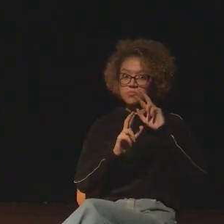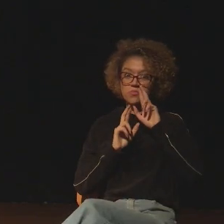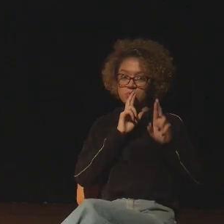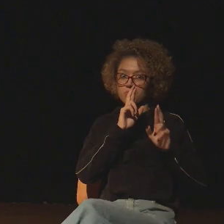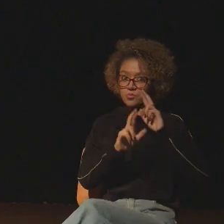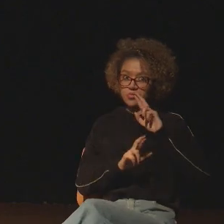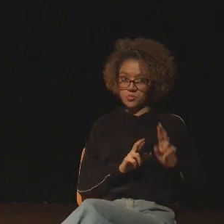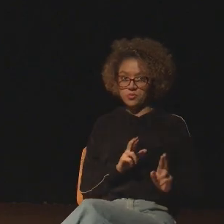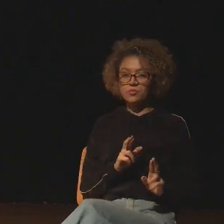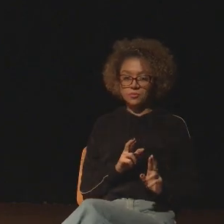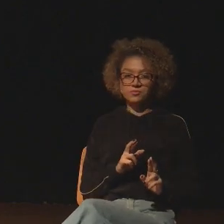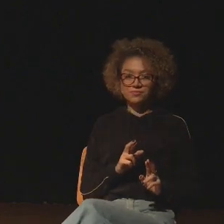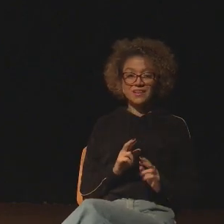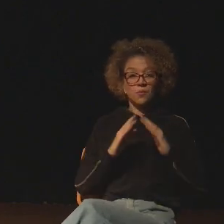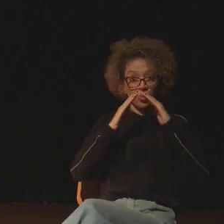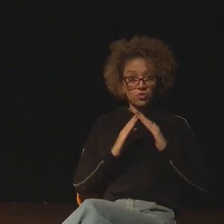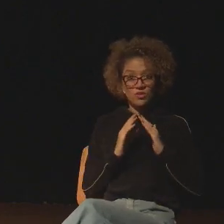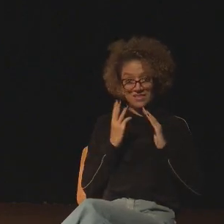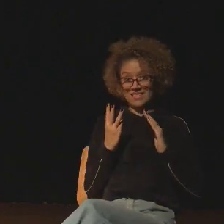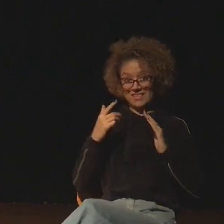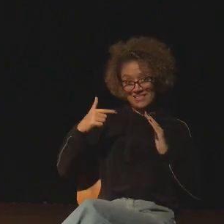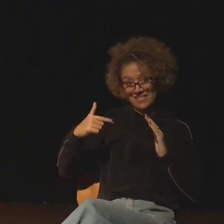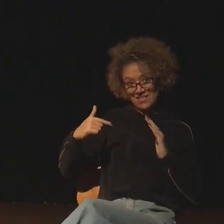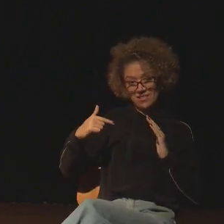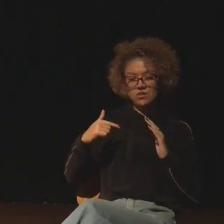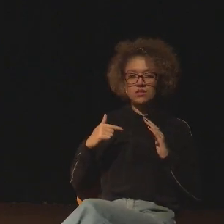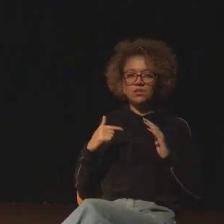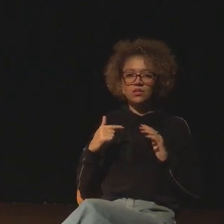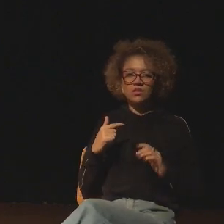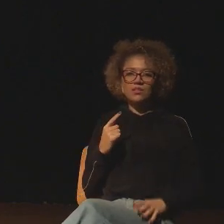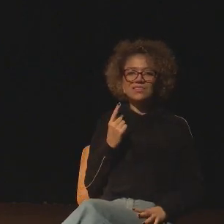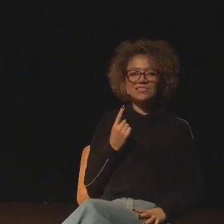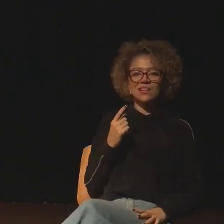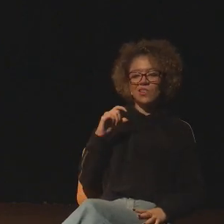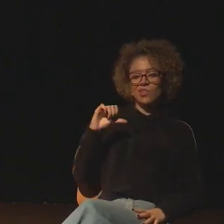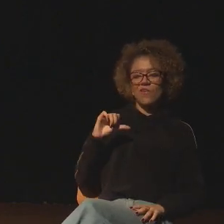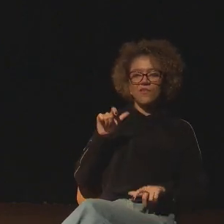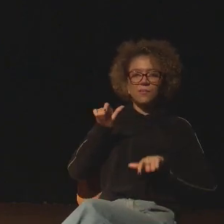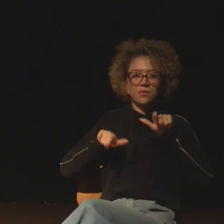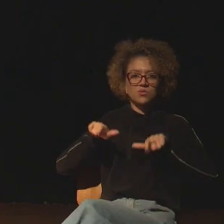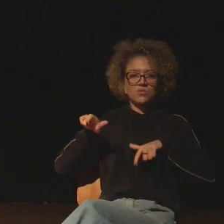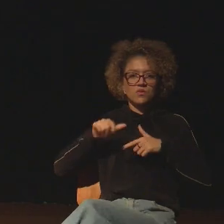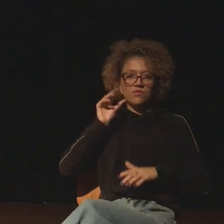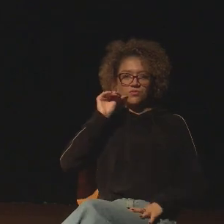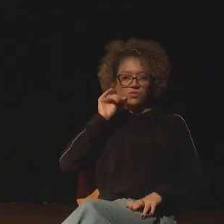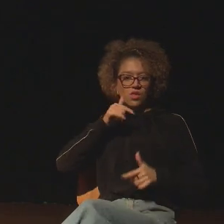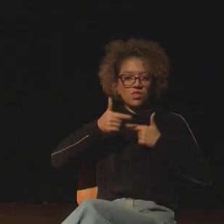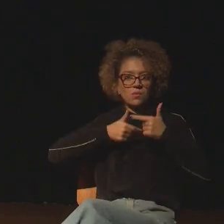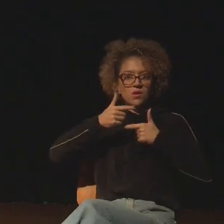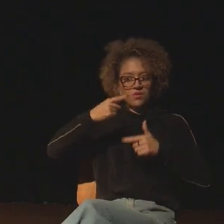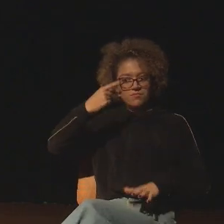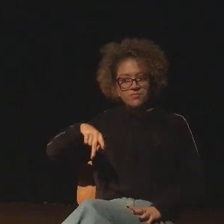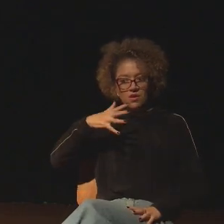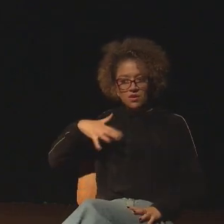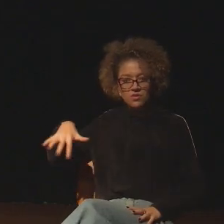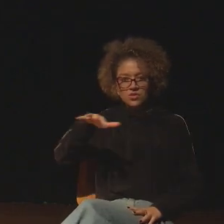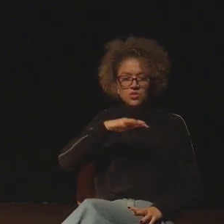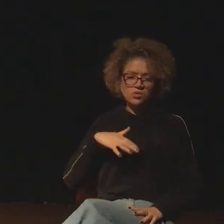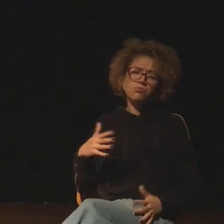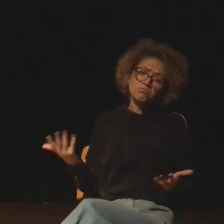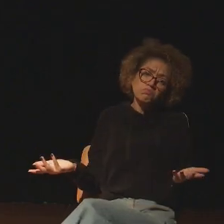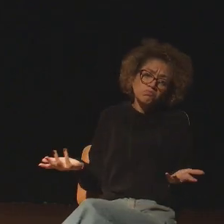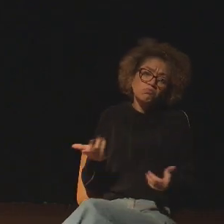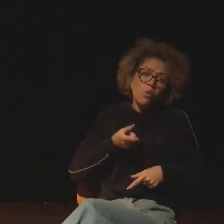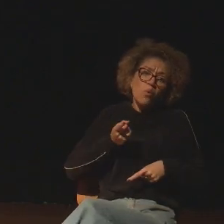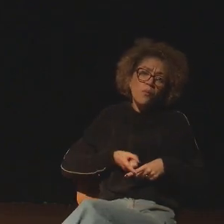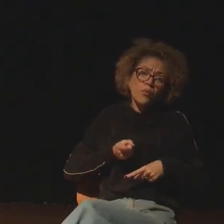enquanto moradores são 37%, 19% trabalhadores do entorno. O que faz sentido, pensando que é uma via em que ela